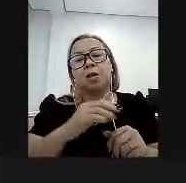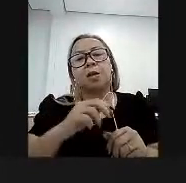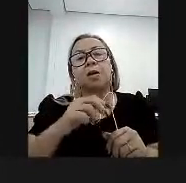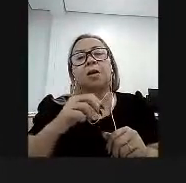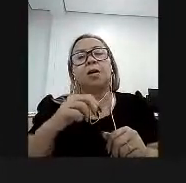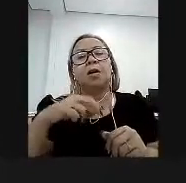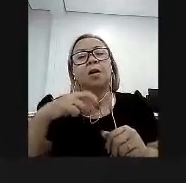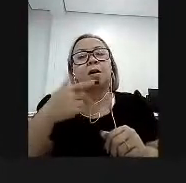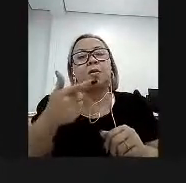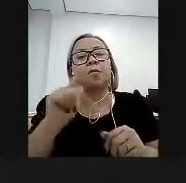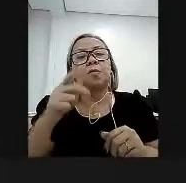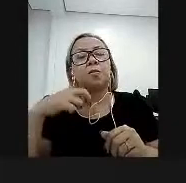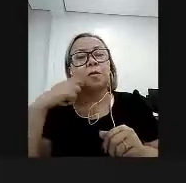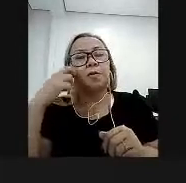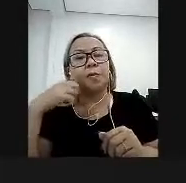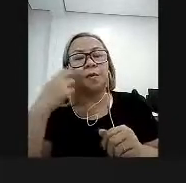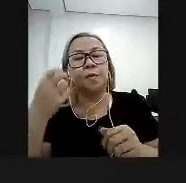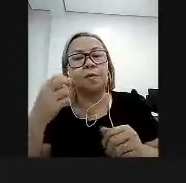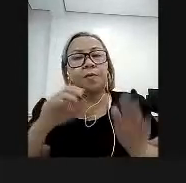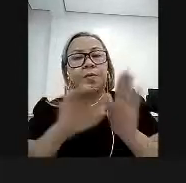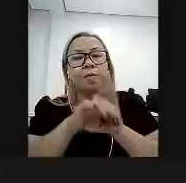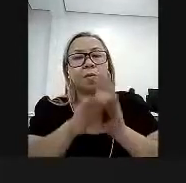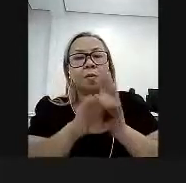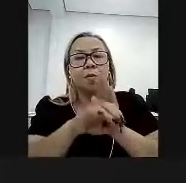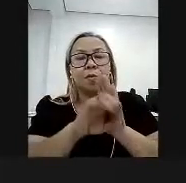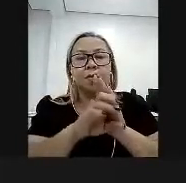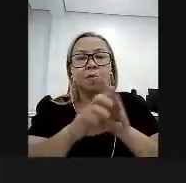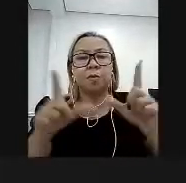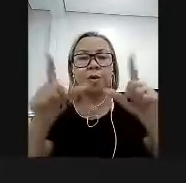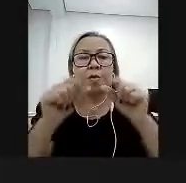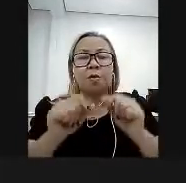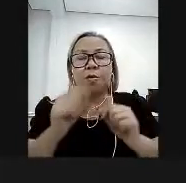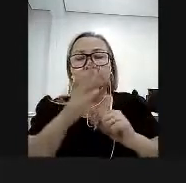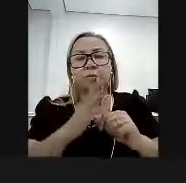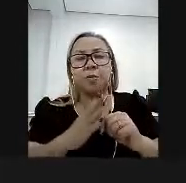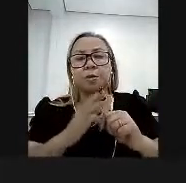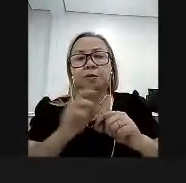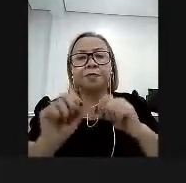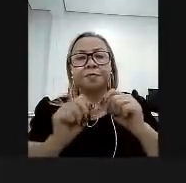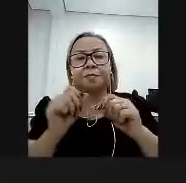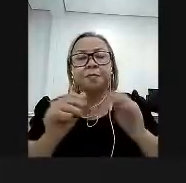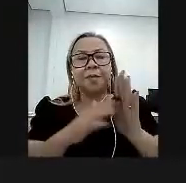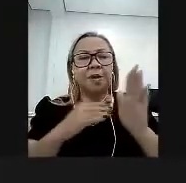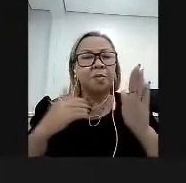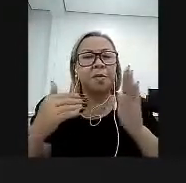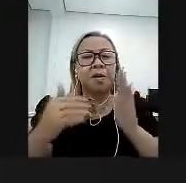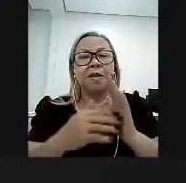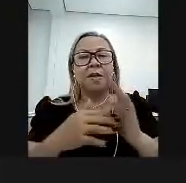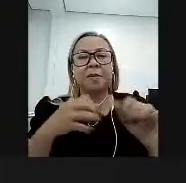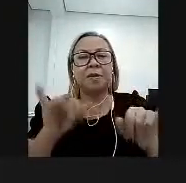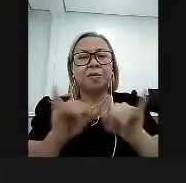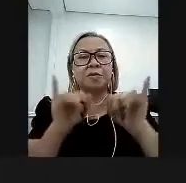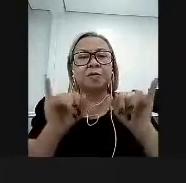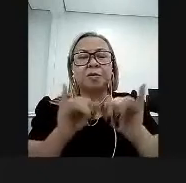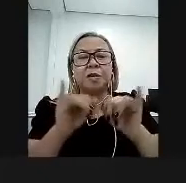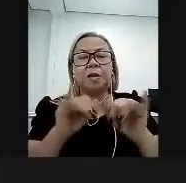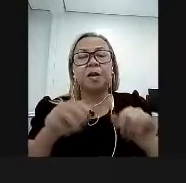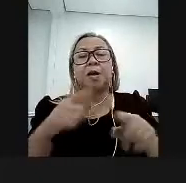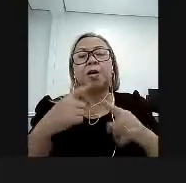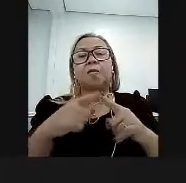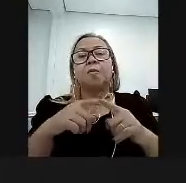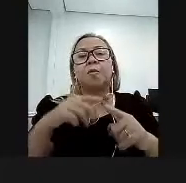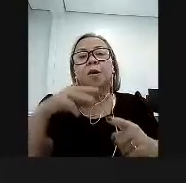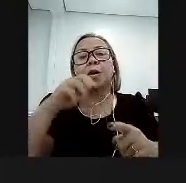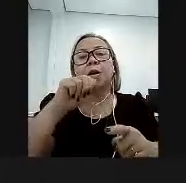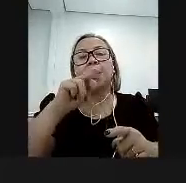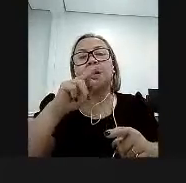Corpus, seria o rizoma brasileiro, que é completamente fuleiro, porque a Maria Sem Vergonha, aquela florzinha, ela não